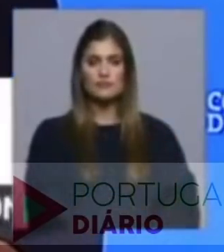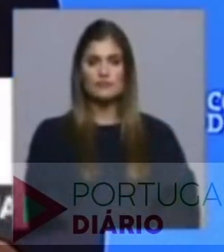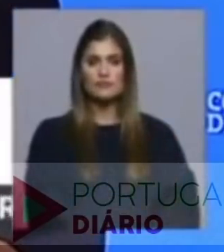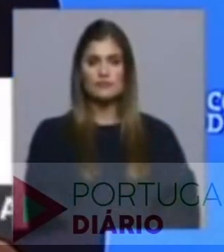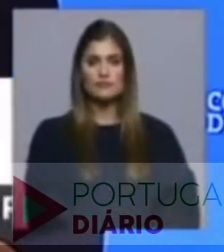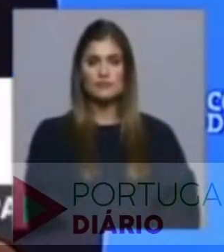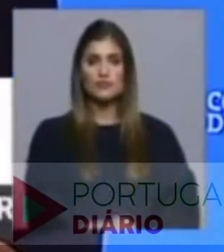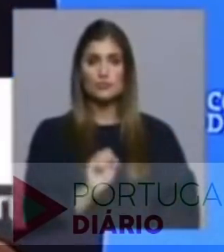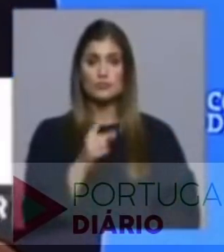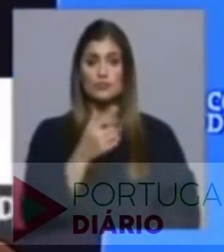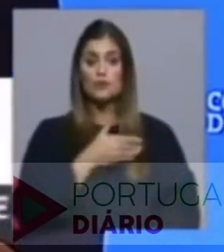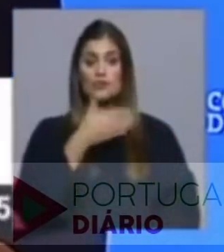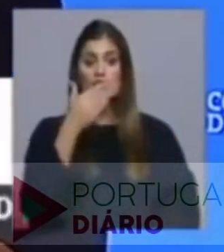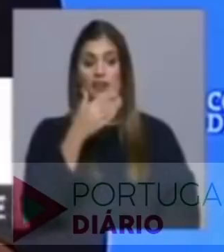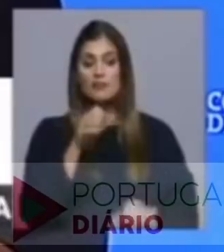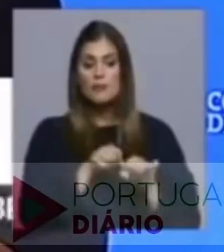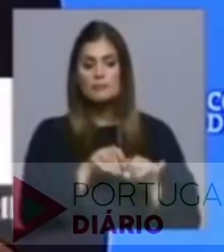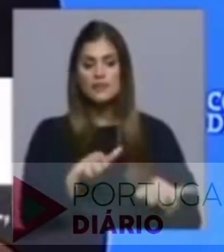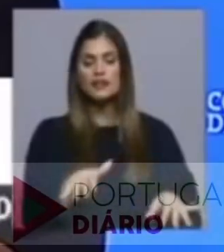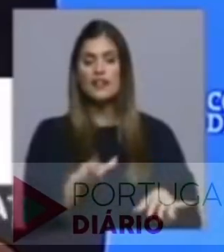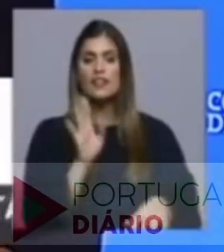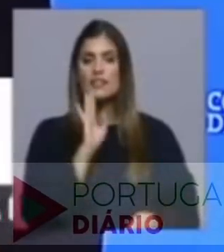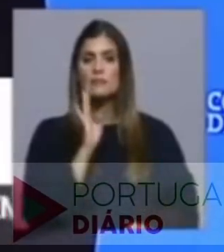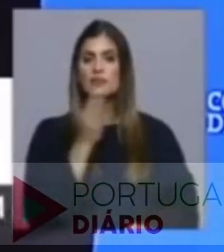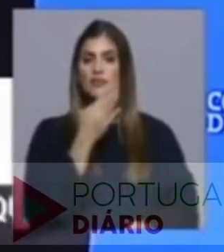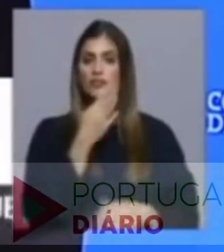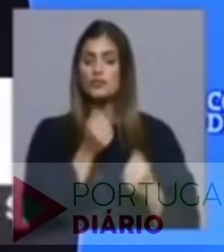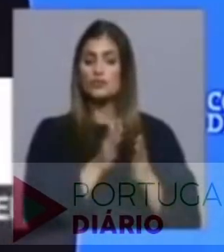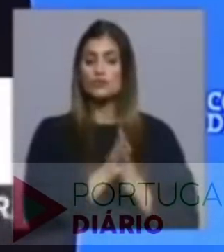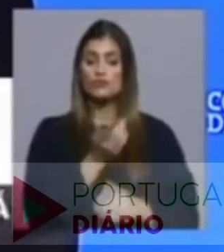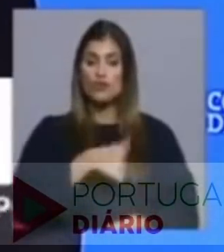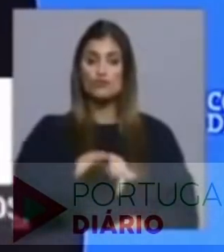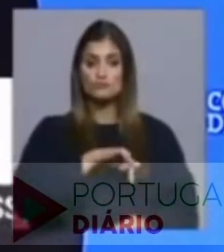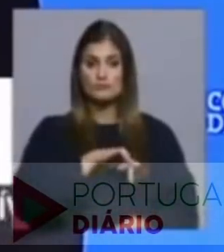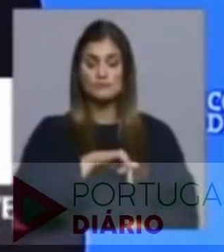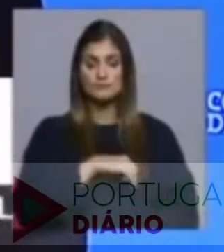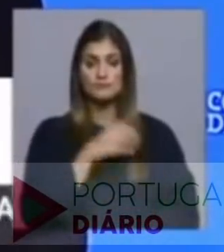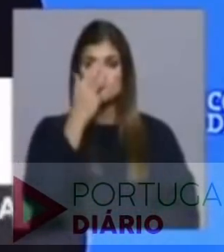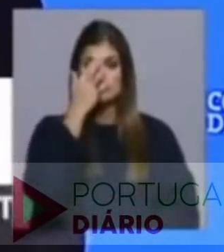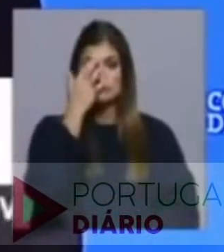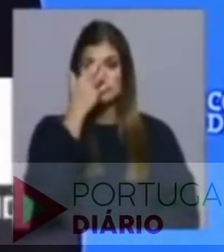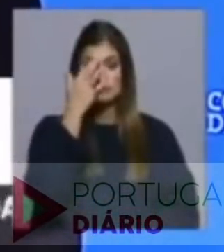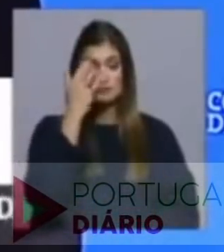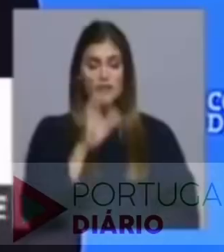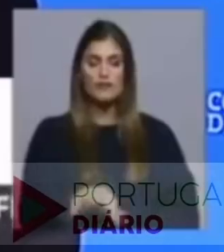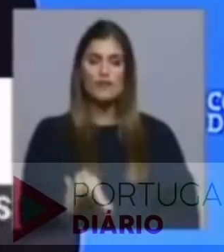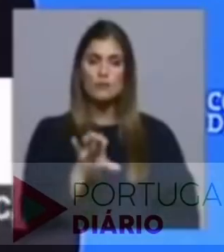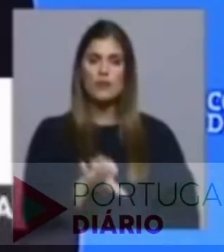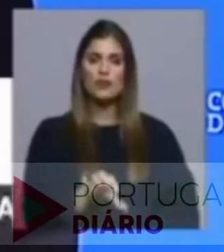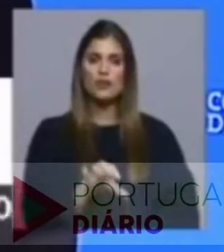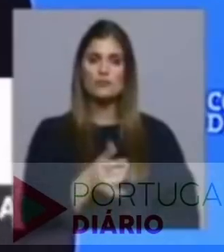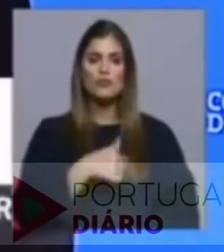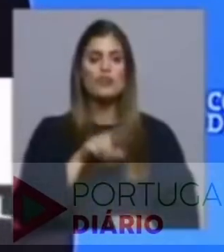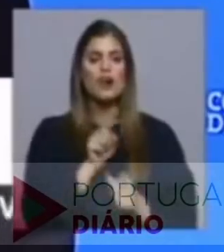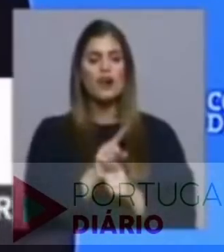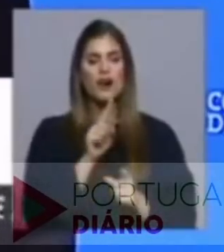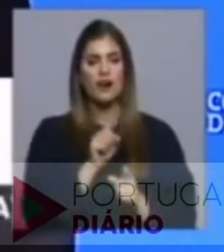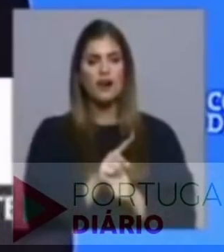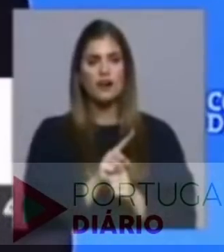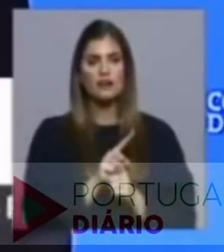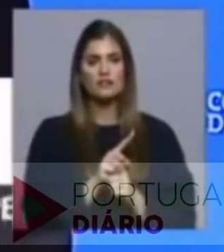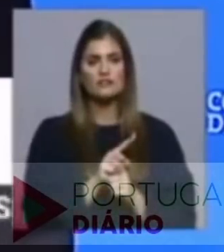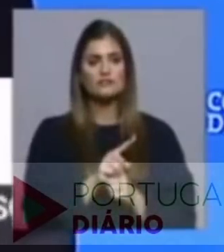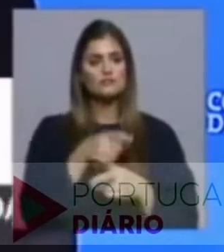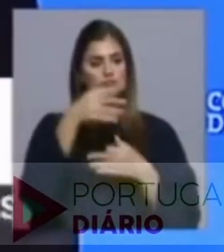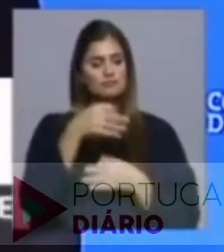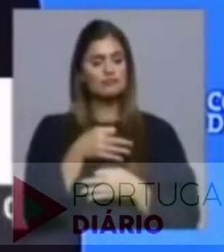desde o primeiro dia da pandemia, depende de todos nós, da forma como mantivermos a